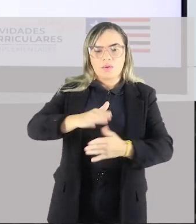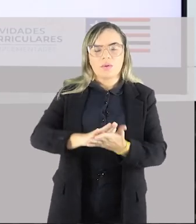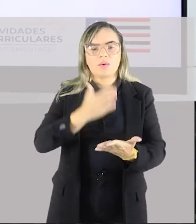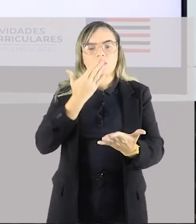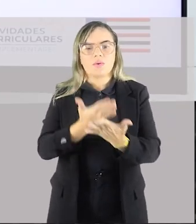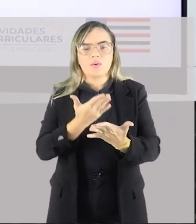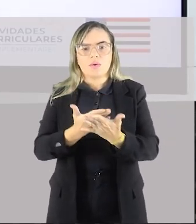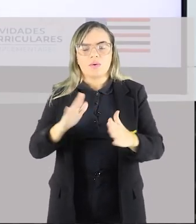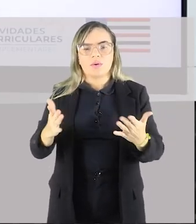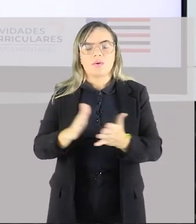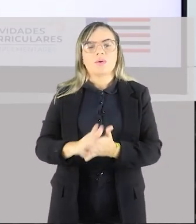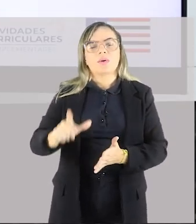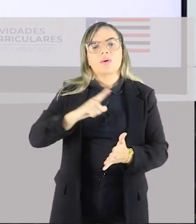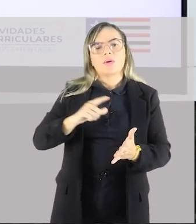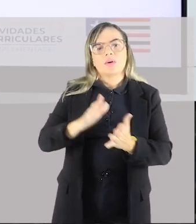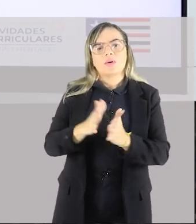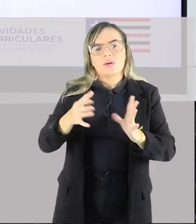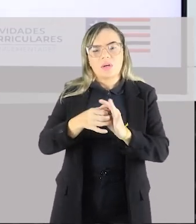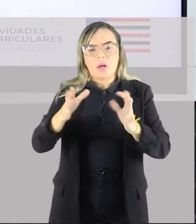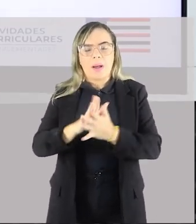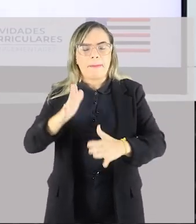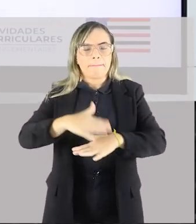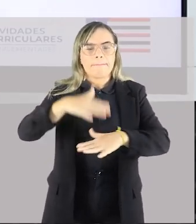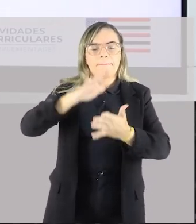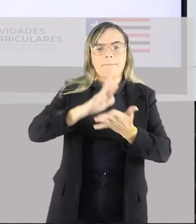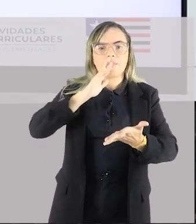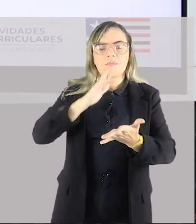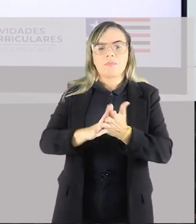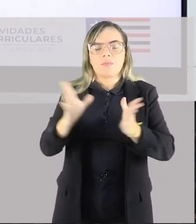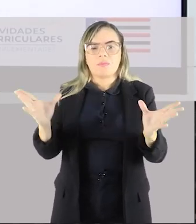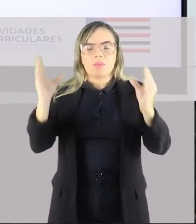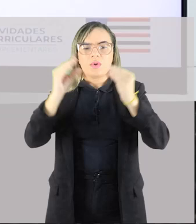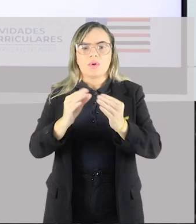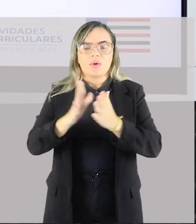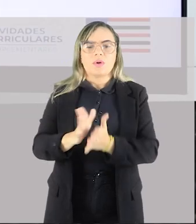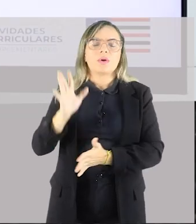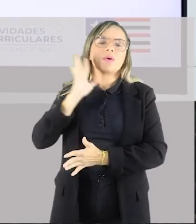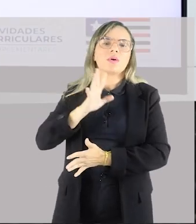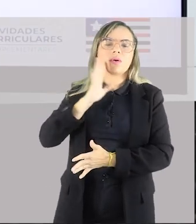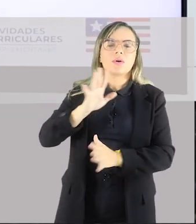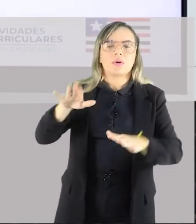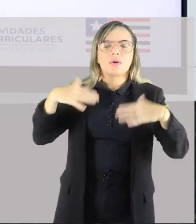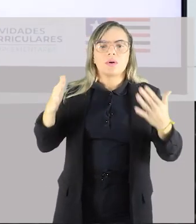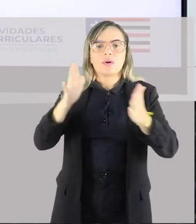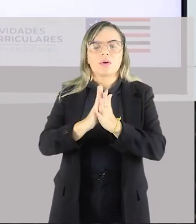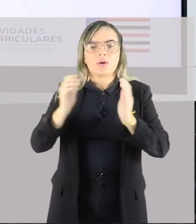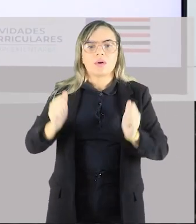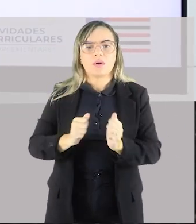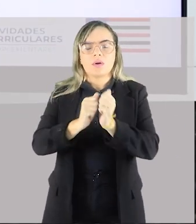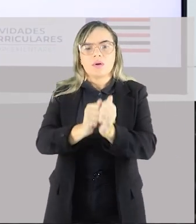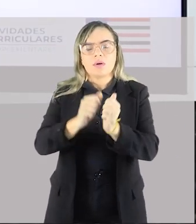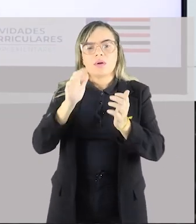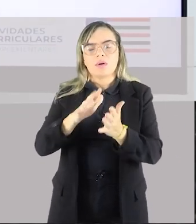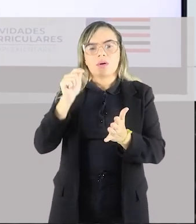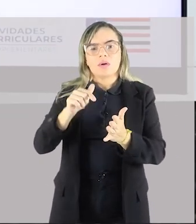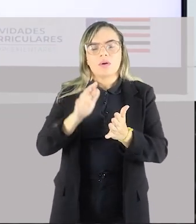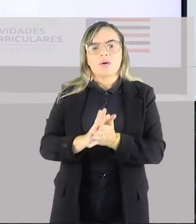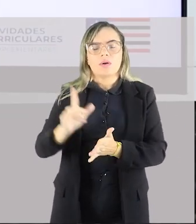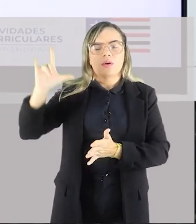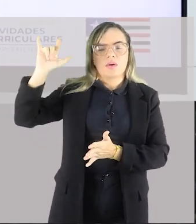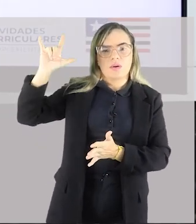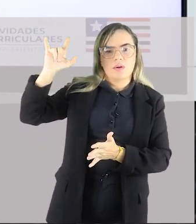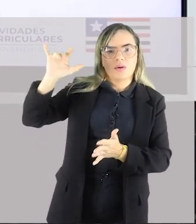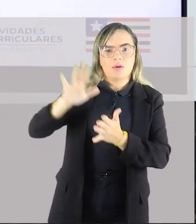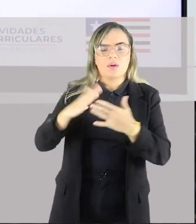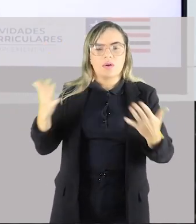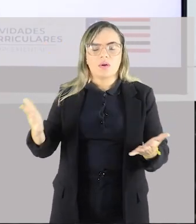plano de estudo, lá você tem mais questões para responder, tem um resumo também lá super legal para você. Segue a nossa página, tá? Lá no Instagram, a página